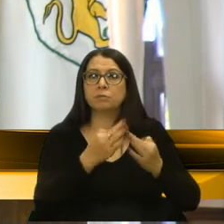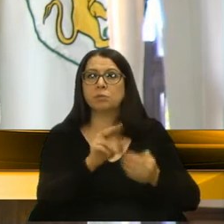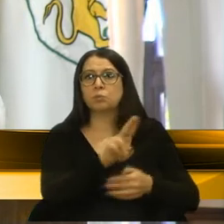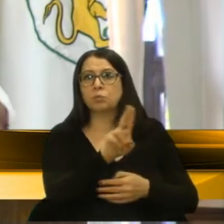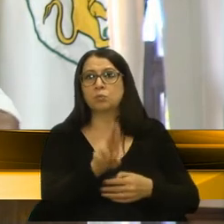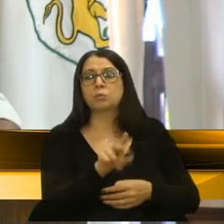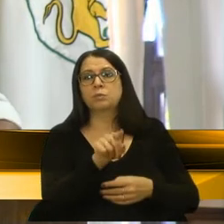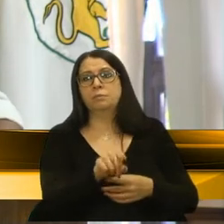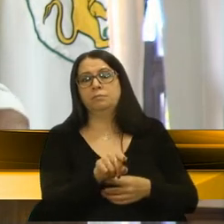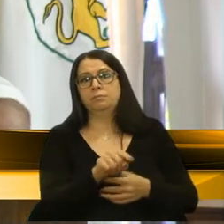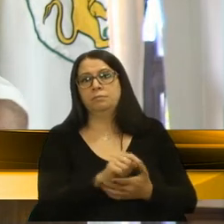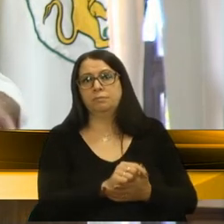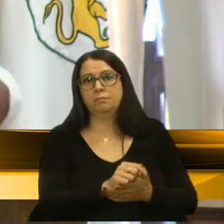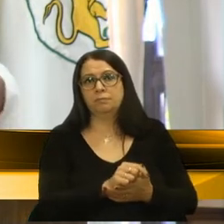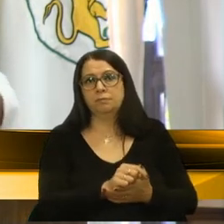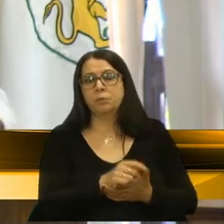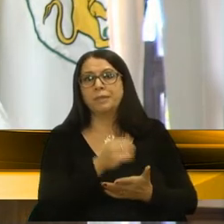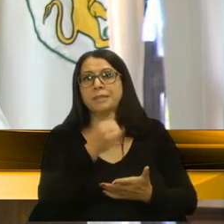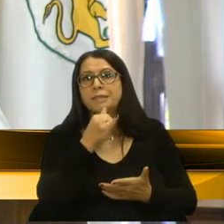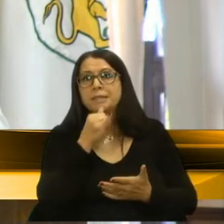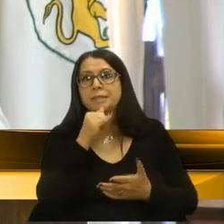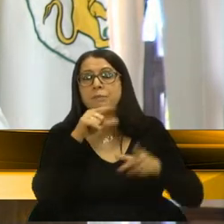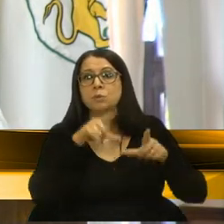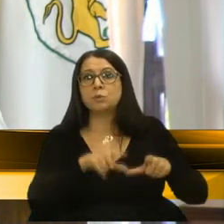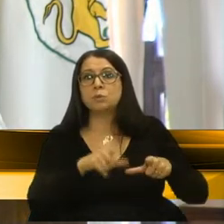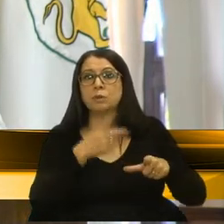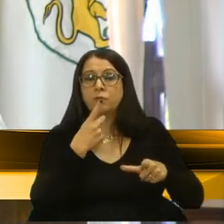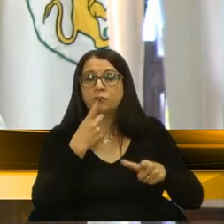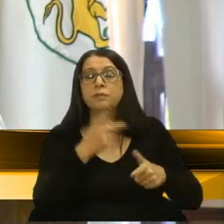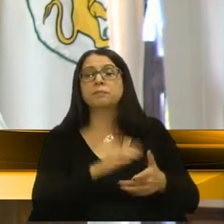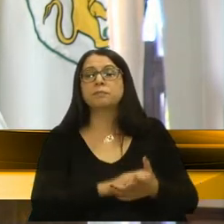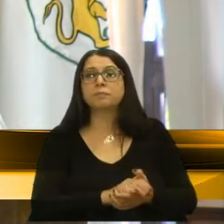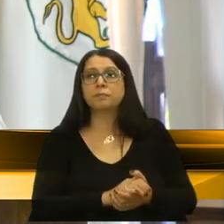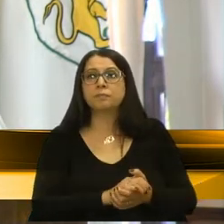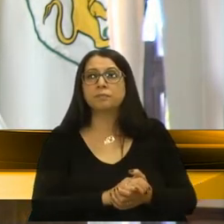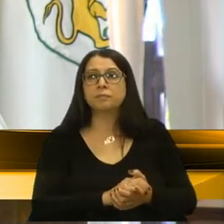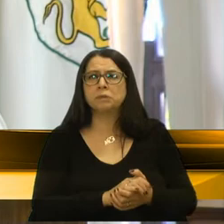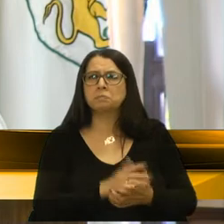utilizam. Por exemplo, nesse local que eu citei aqui,